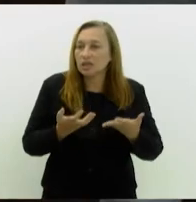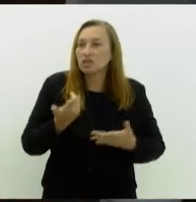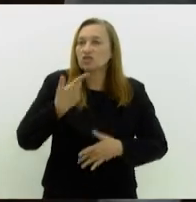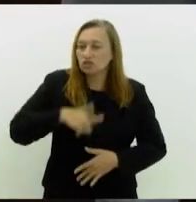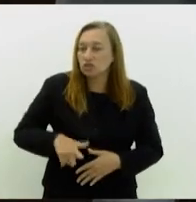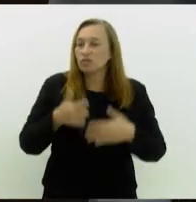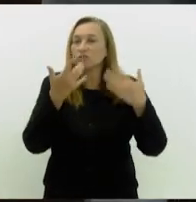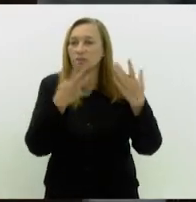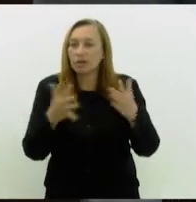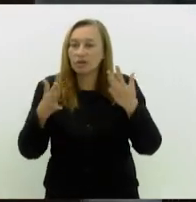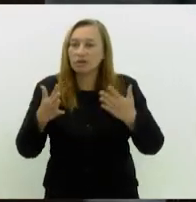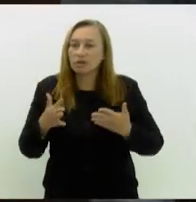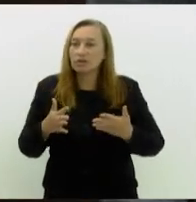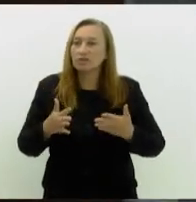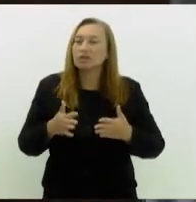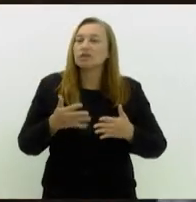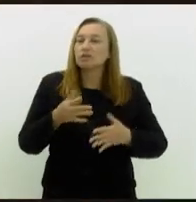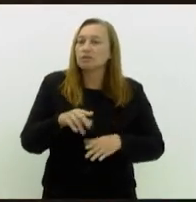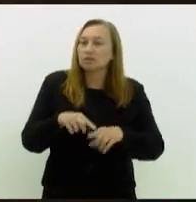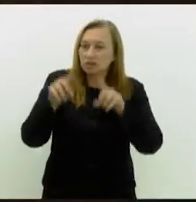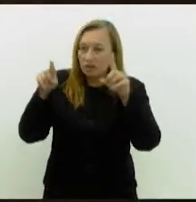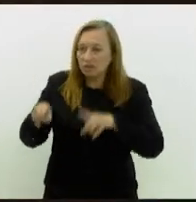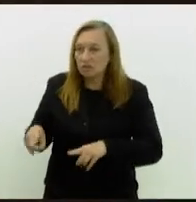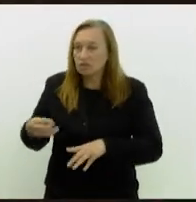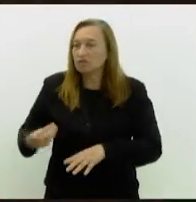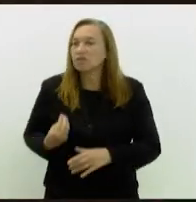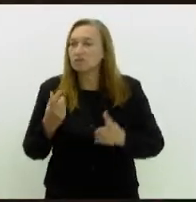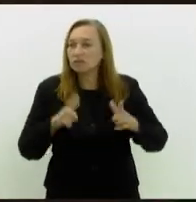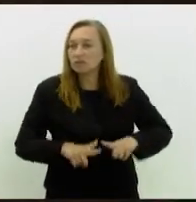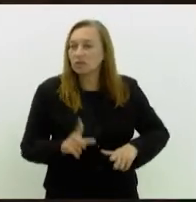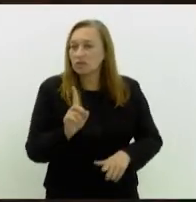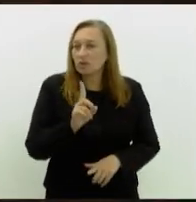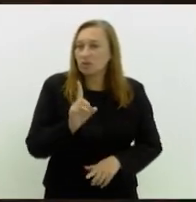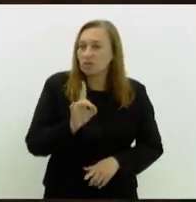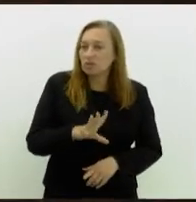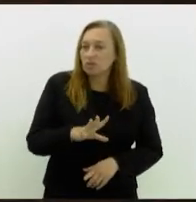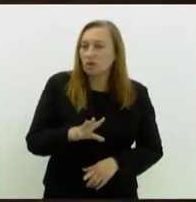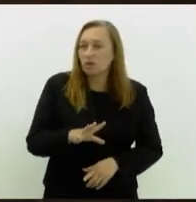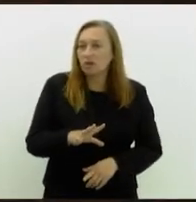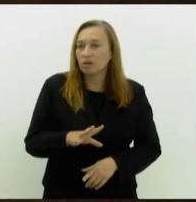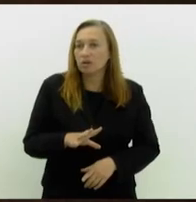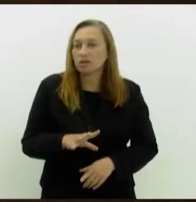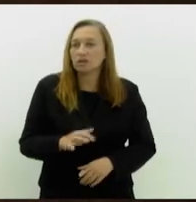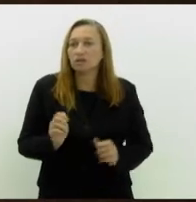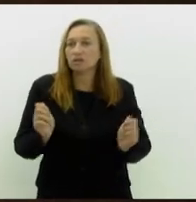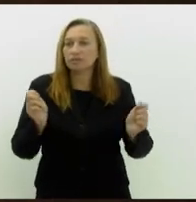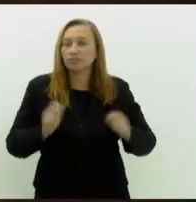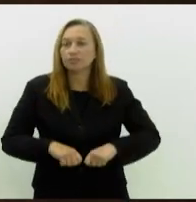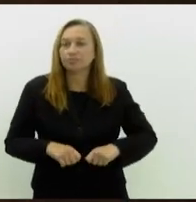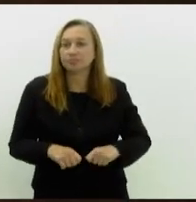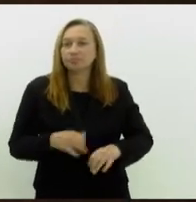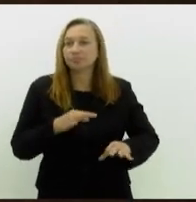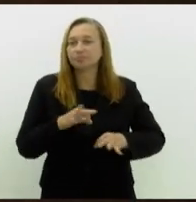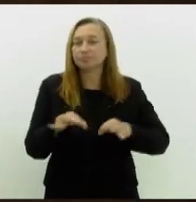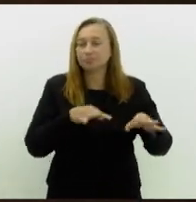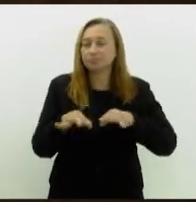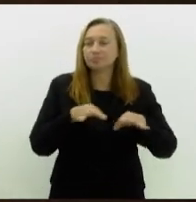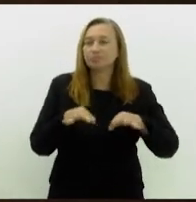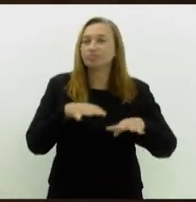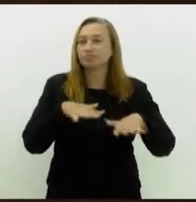uma vez parabenizar essas e esses servidores que estão aqui não única e exclusivamente para pela sua capacidade de organizar a